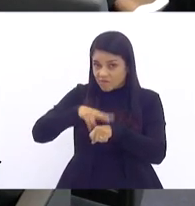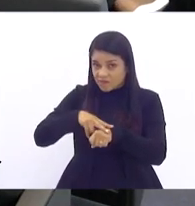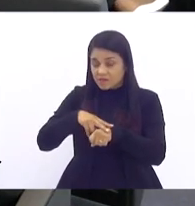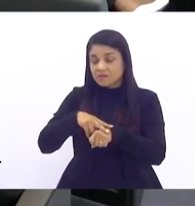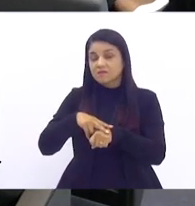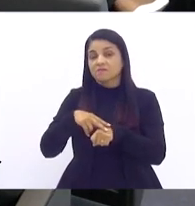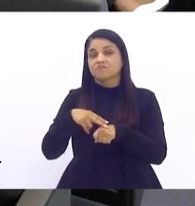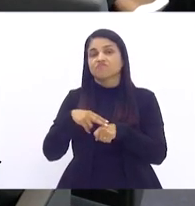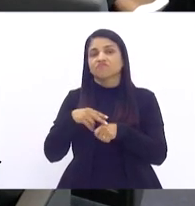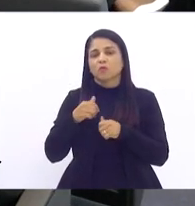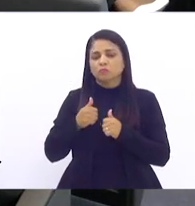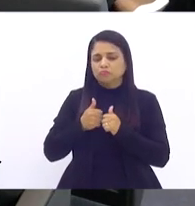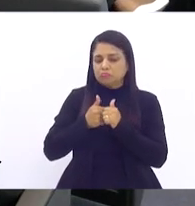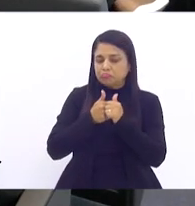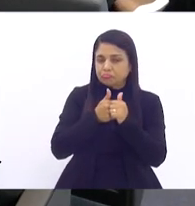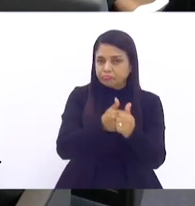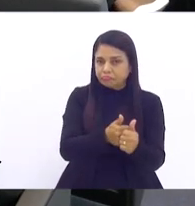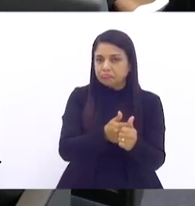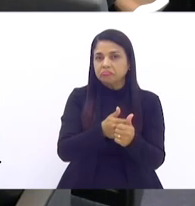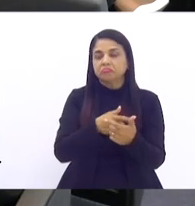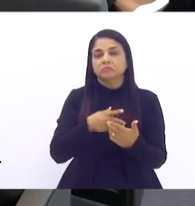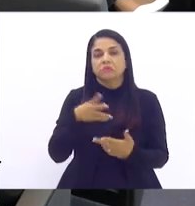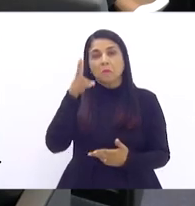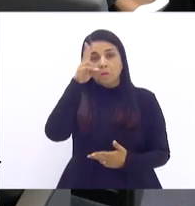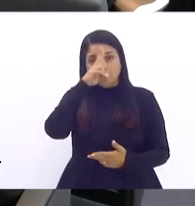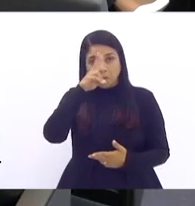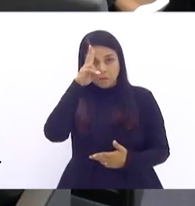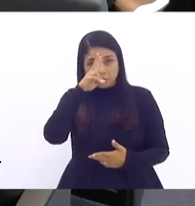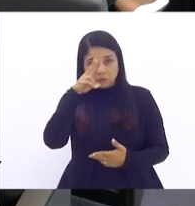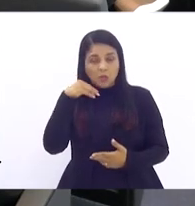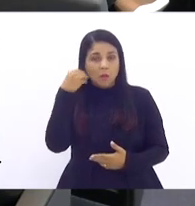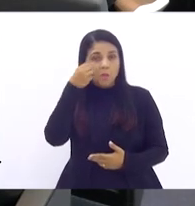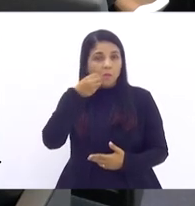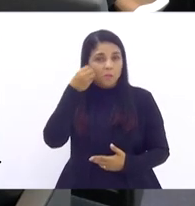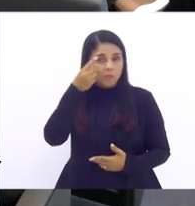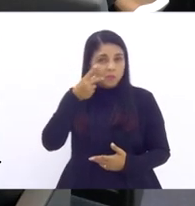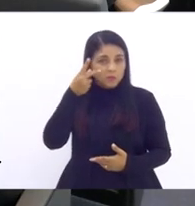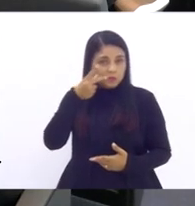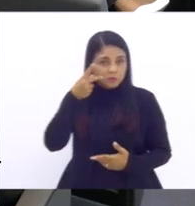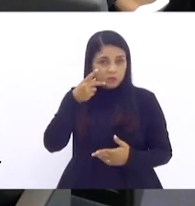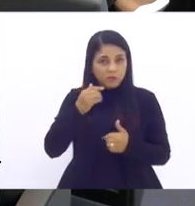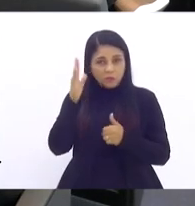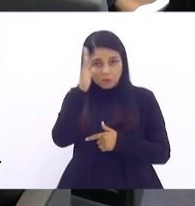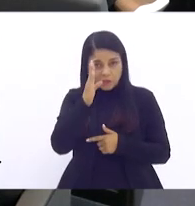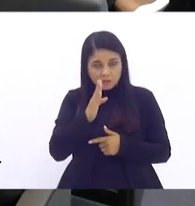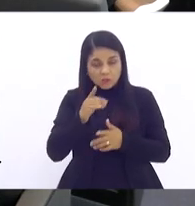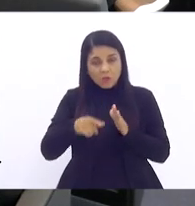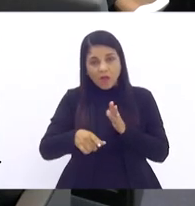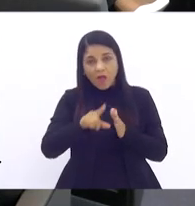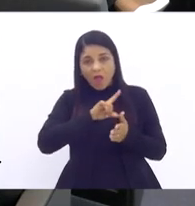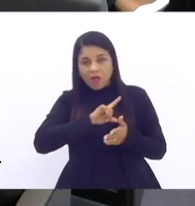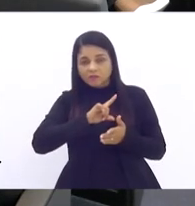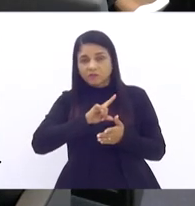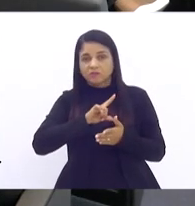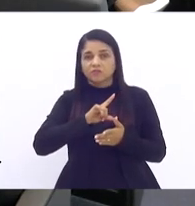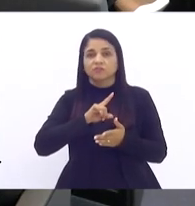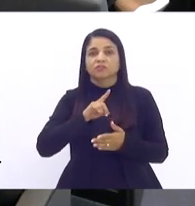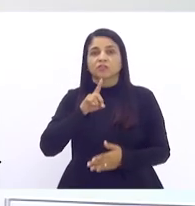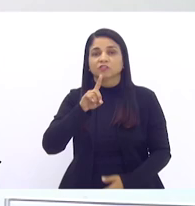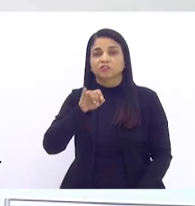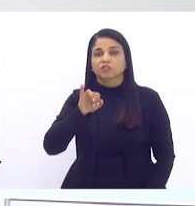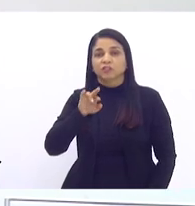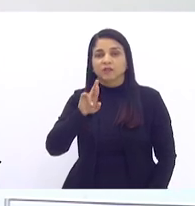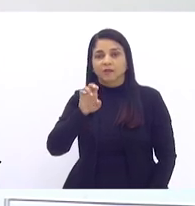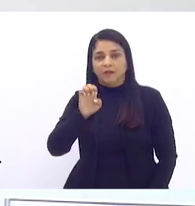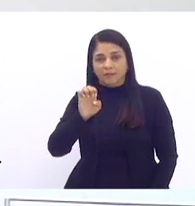Brasil desde as diretas já é aliás até antes desde o movimento estudantil é que